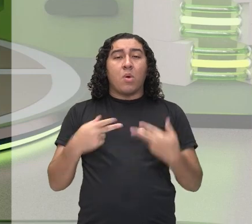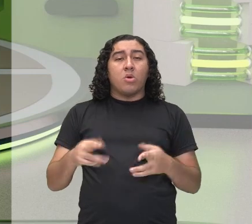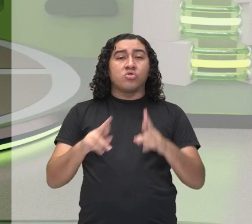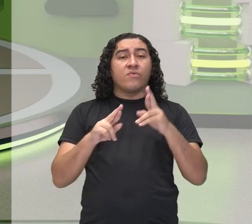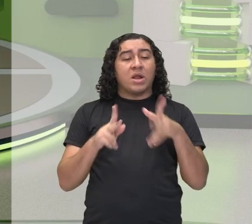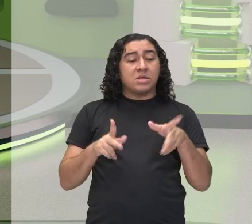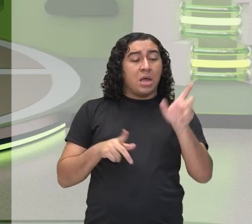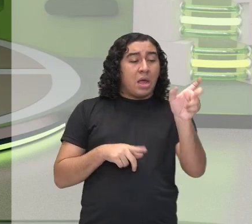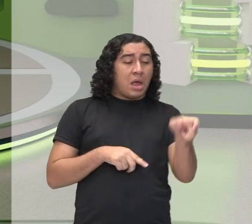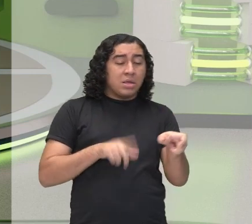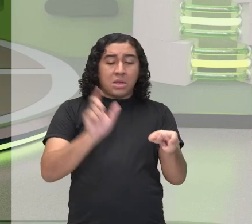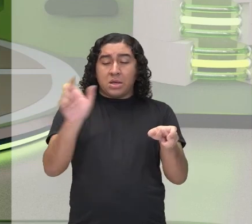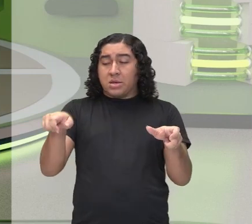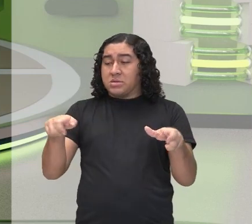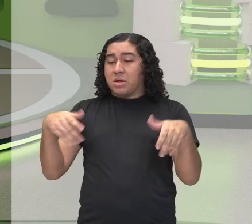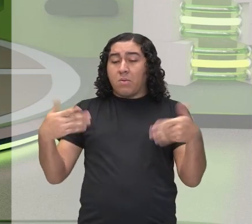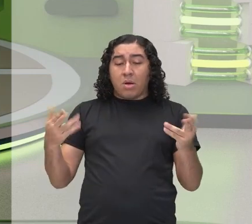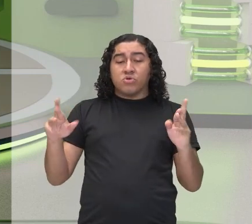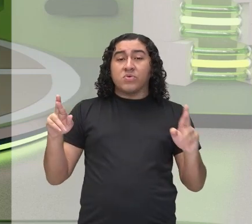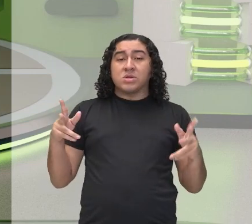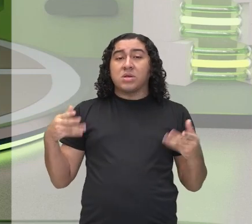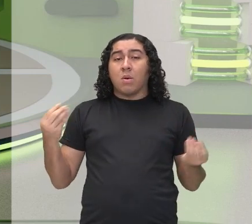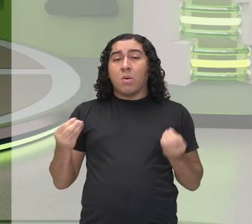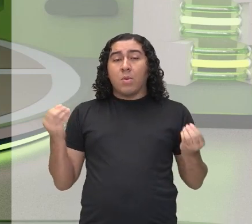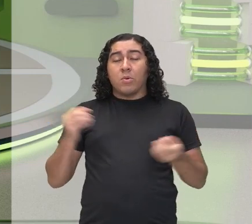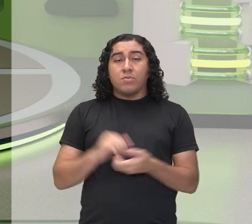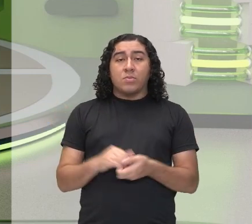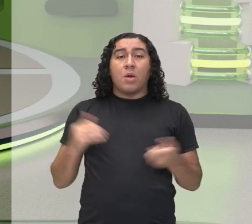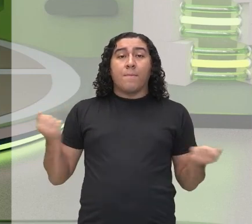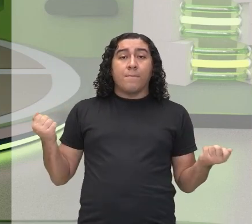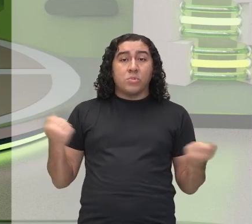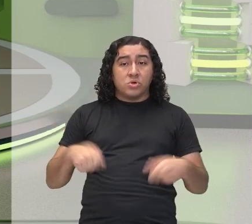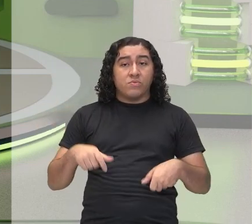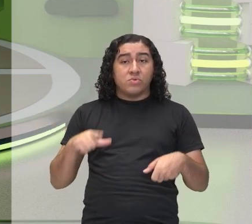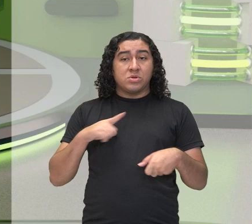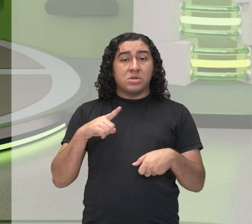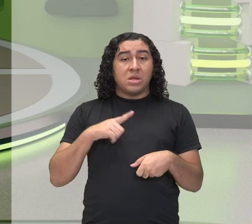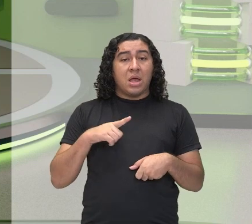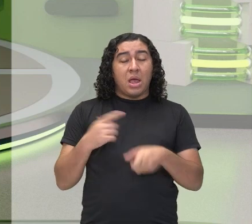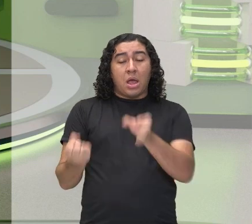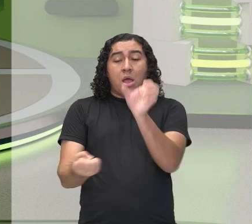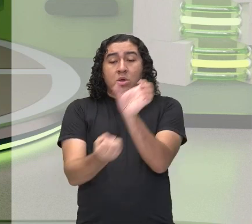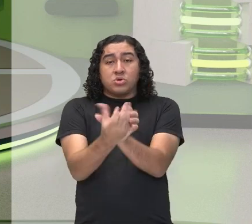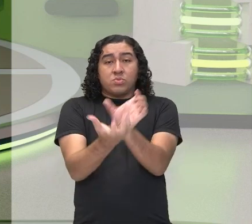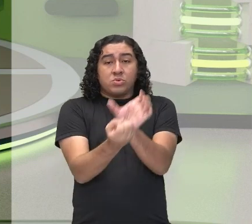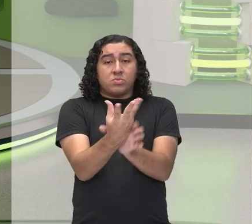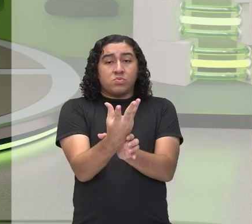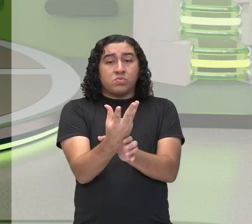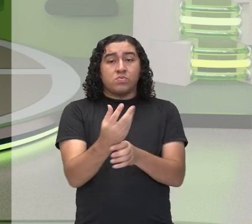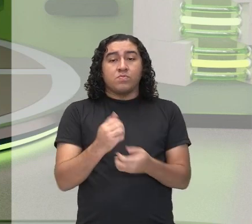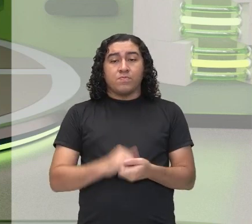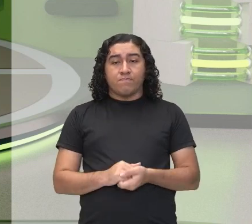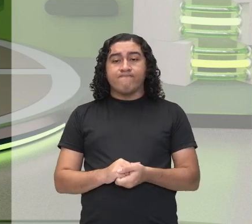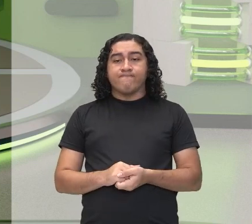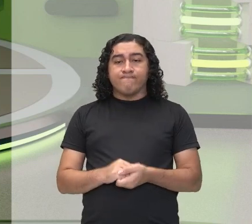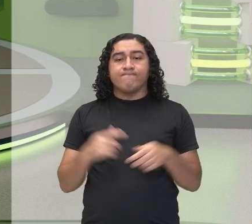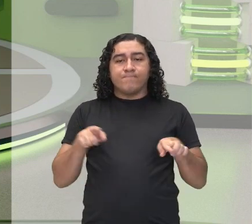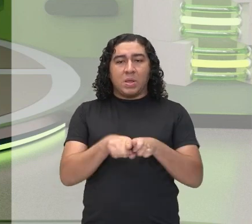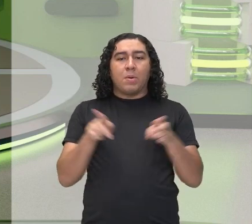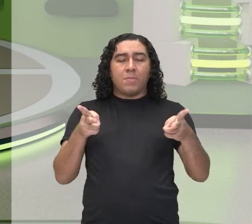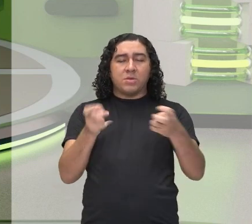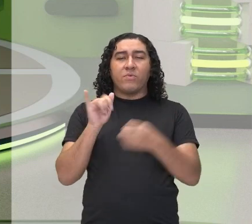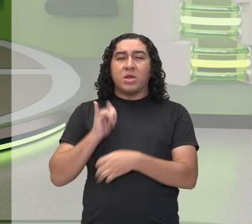uma energia da outra é exatamente a forma como ela vai se manifestar, A gente vai observar que a energia